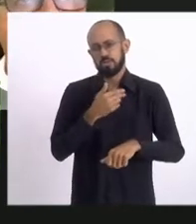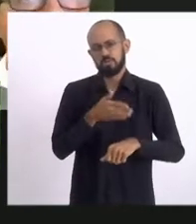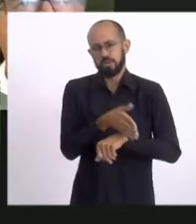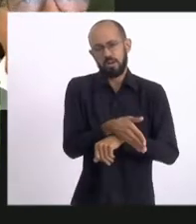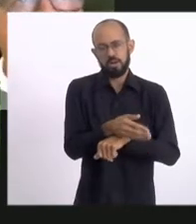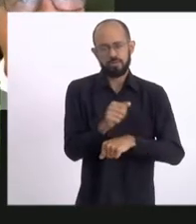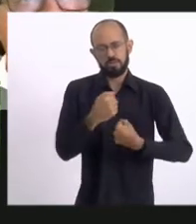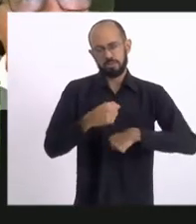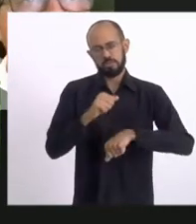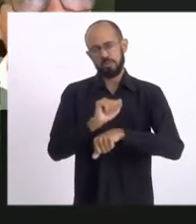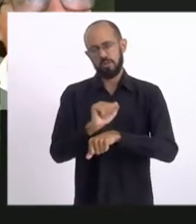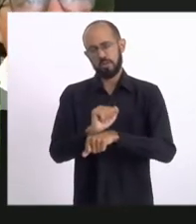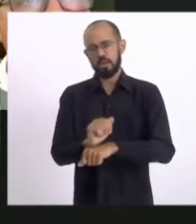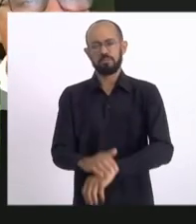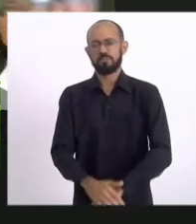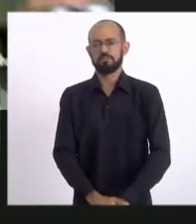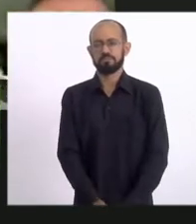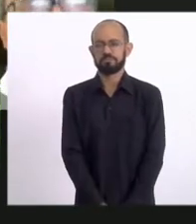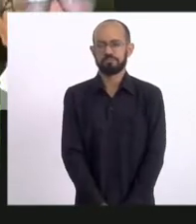Ok?